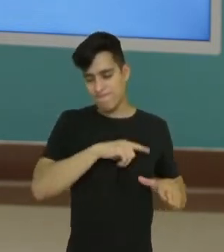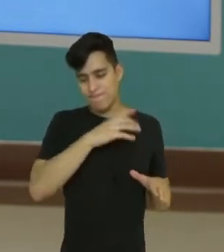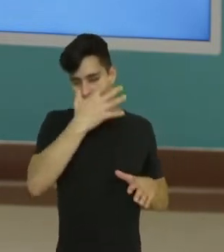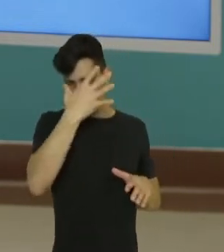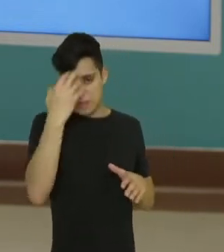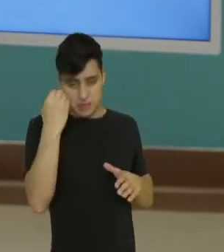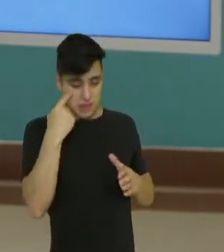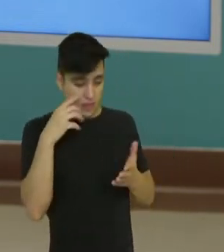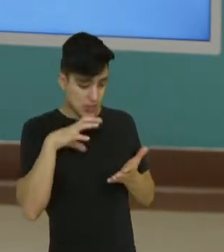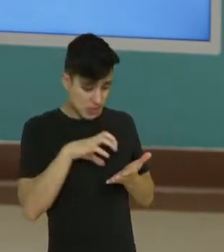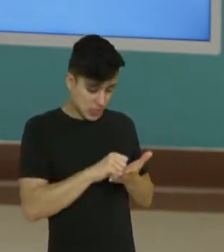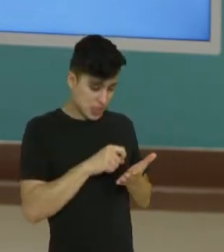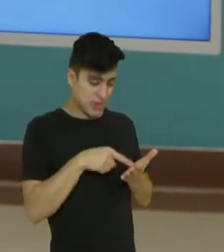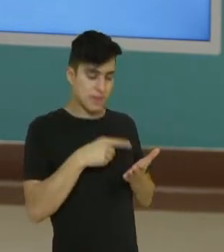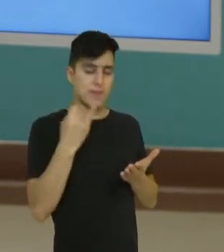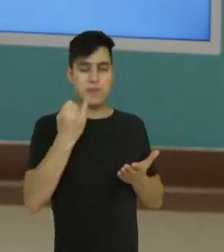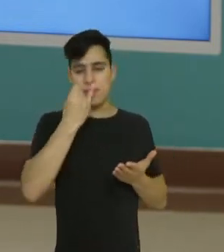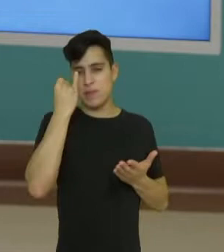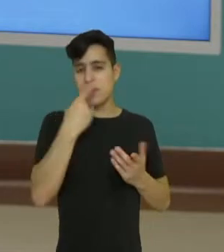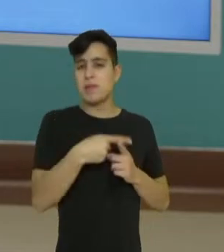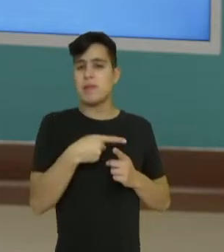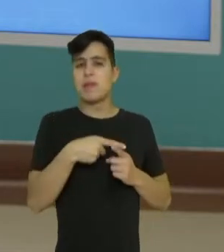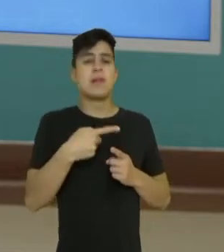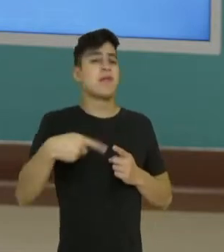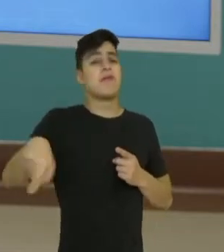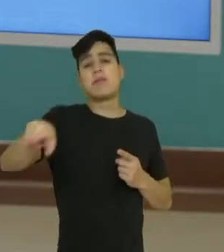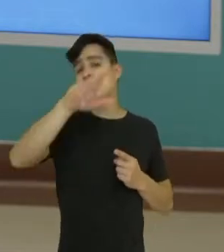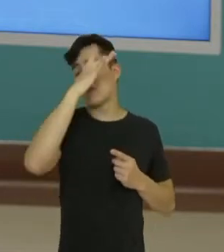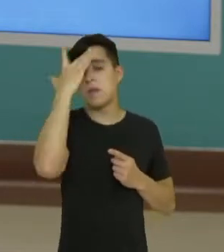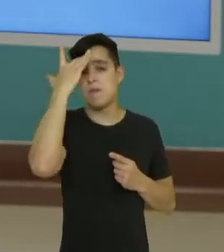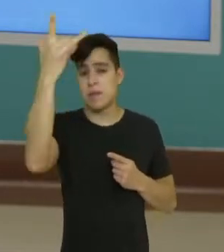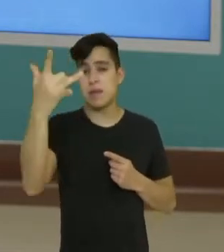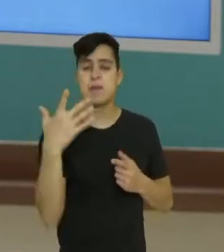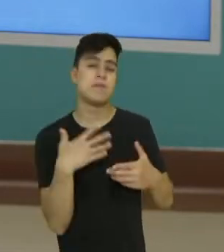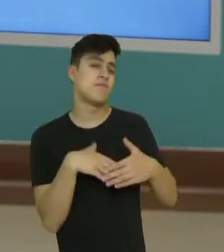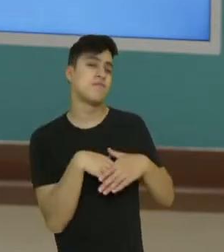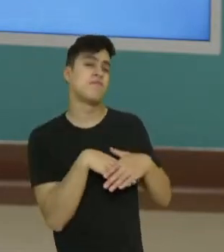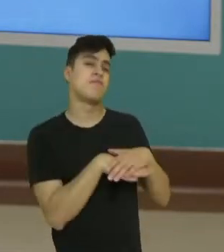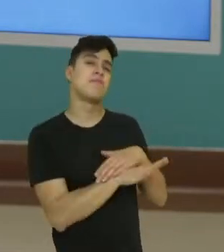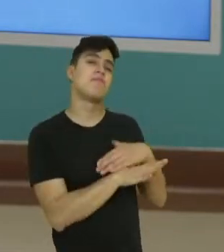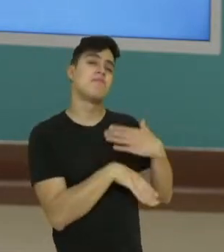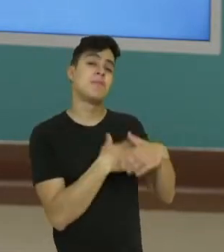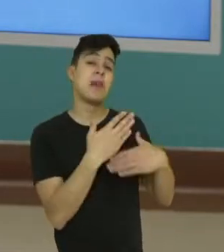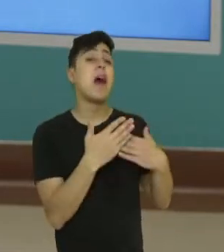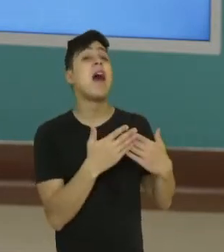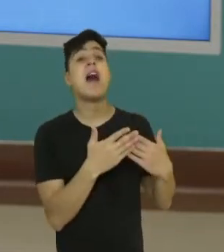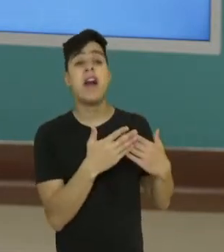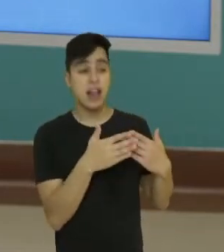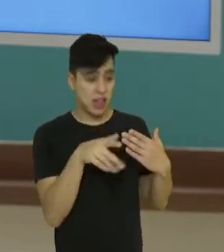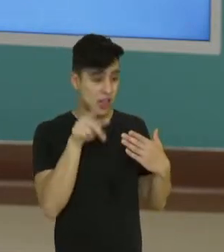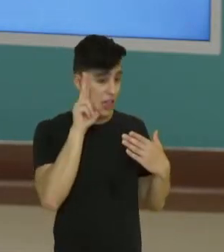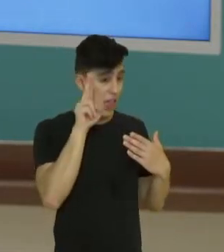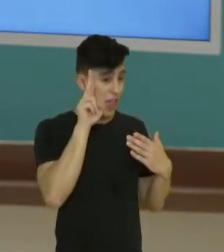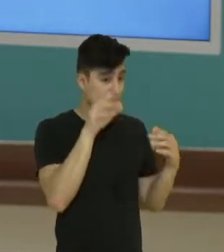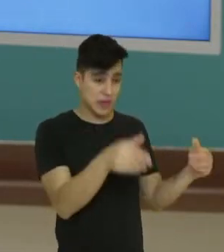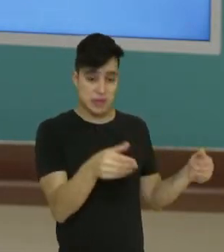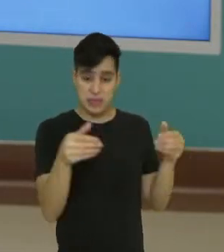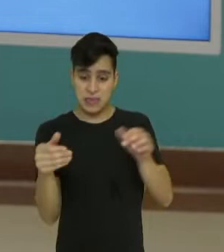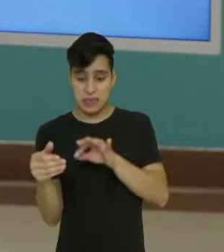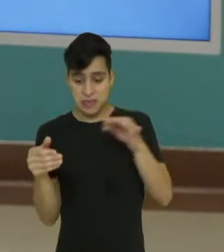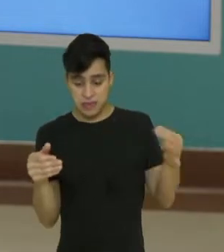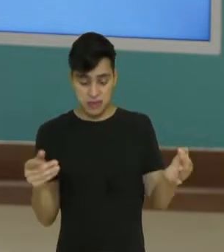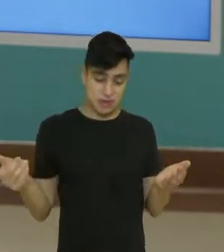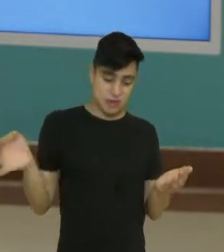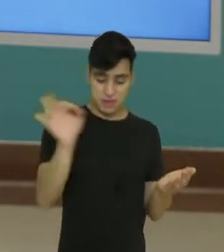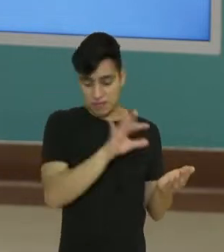Então o registro é importante, porque amanhã, depois a gente volta no caderno, nas páginas e vê que está